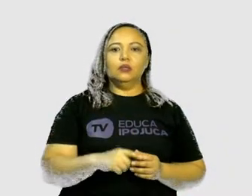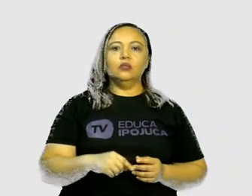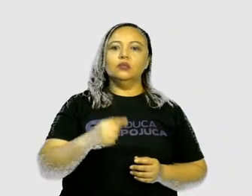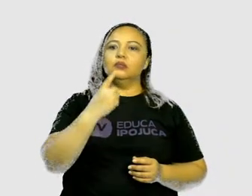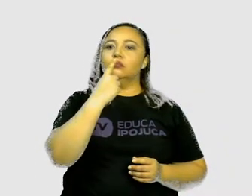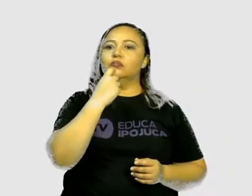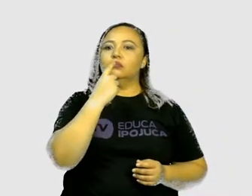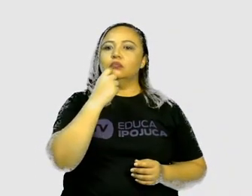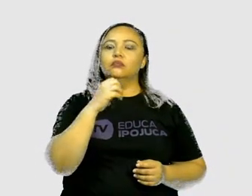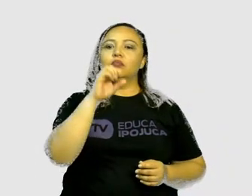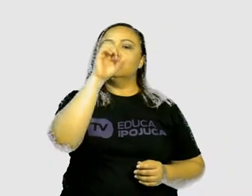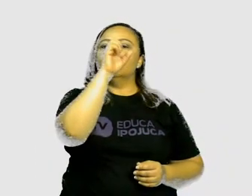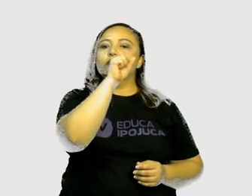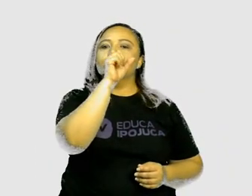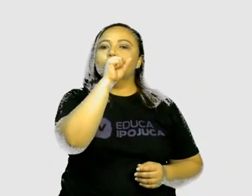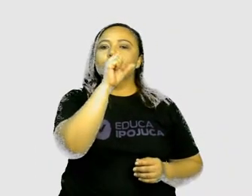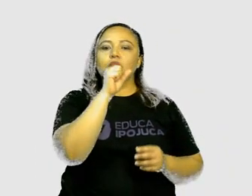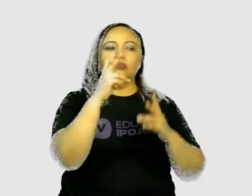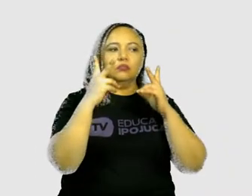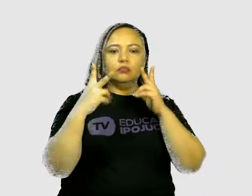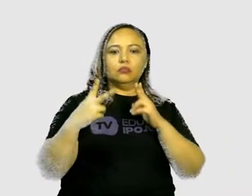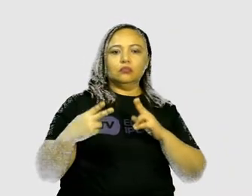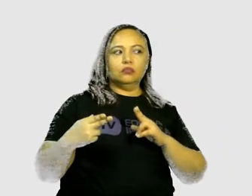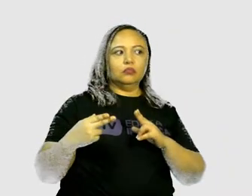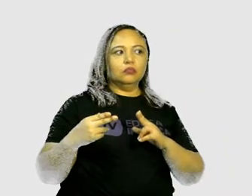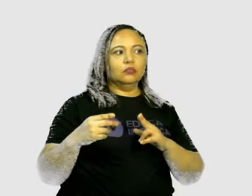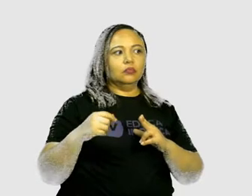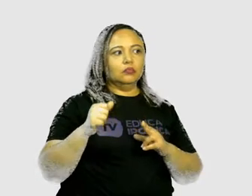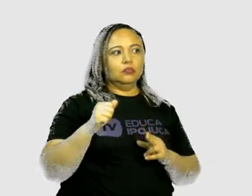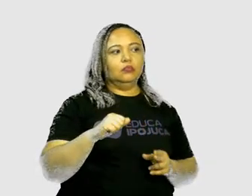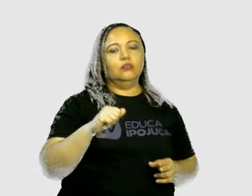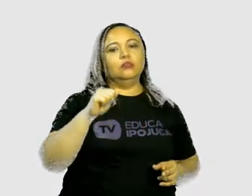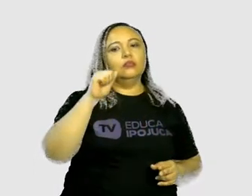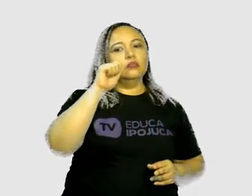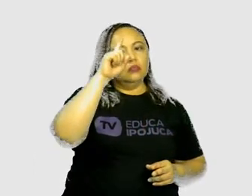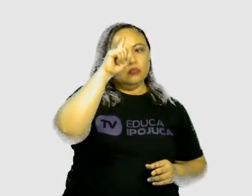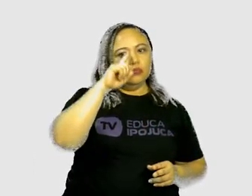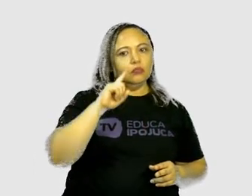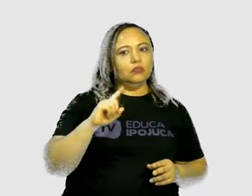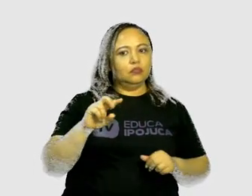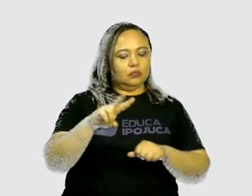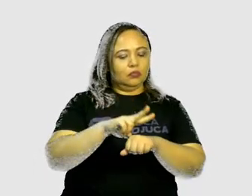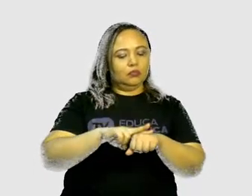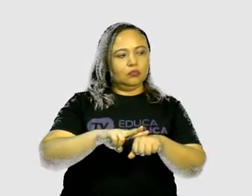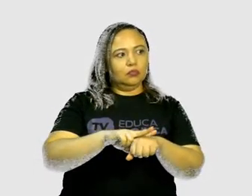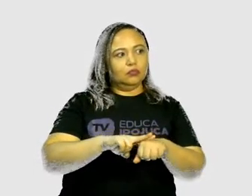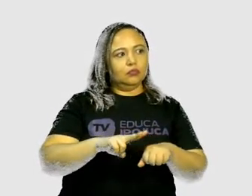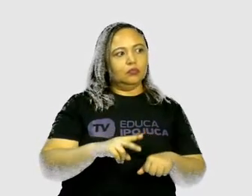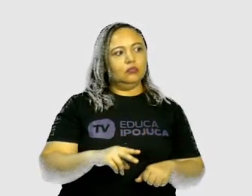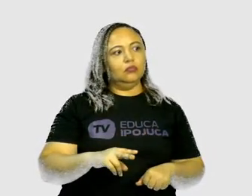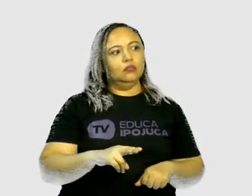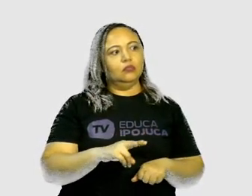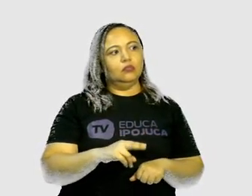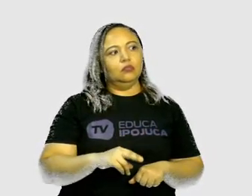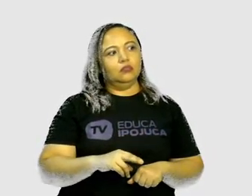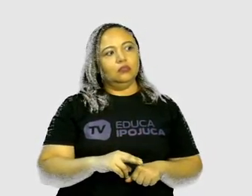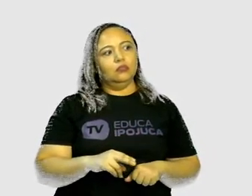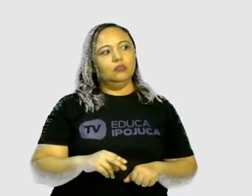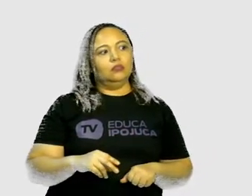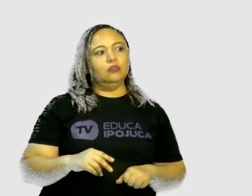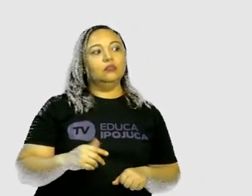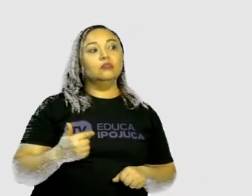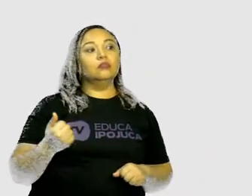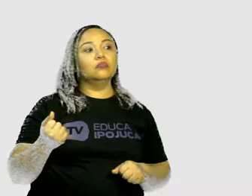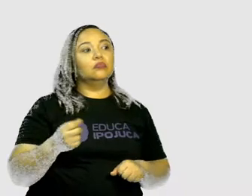mais laranja é igual a amarelo enverdeado, azul arroxeado ou vermelho